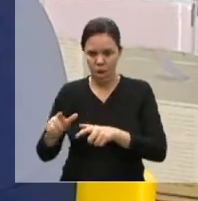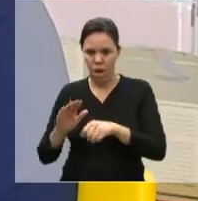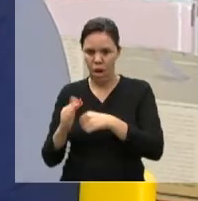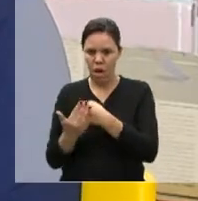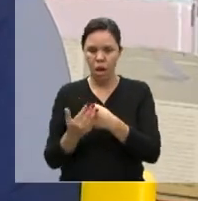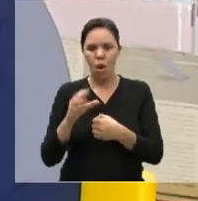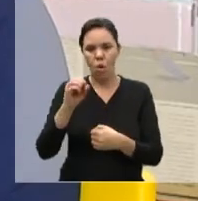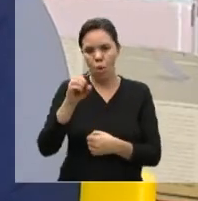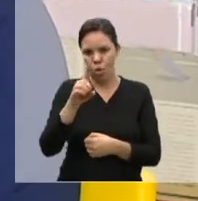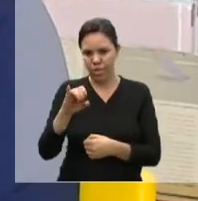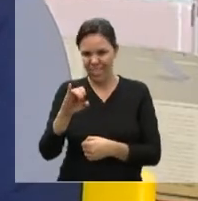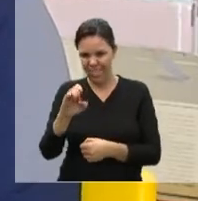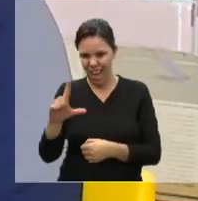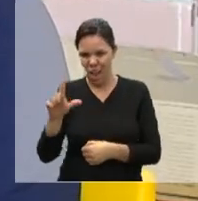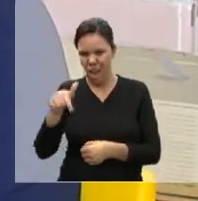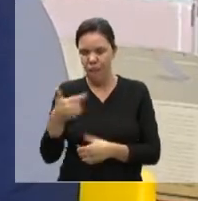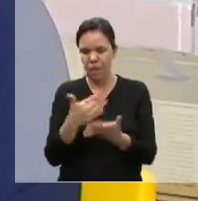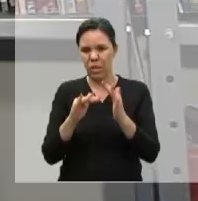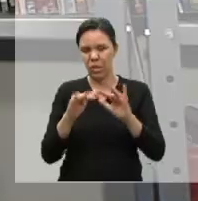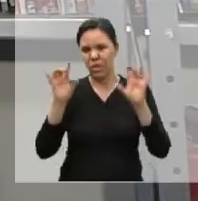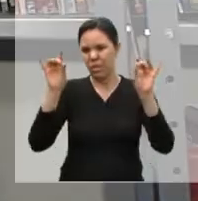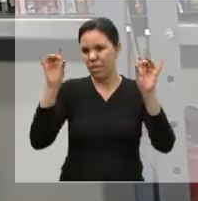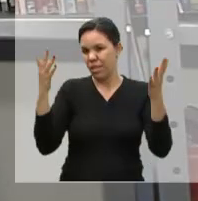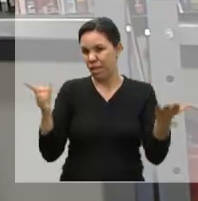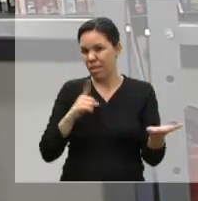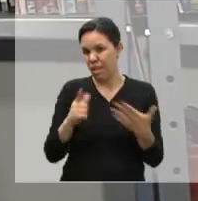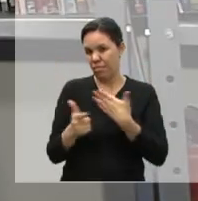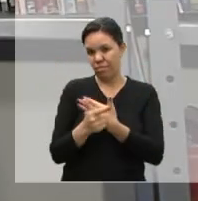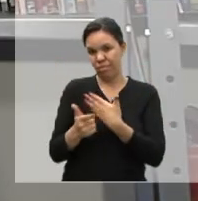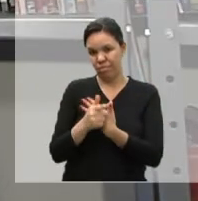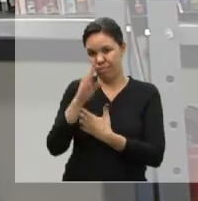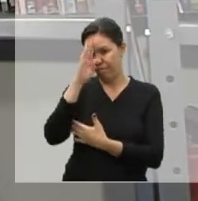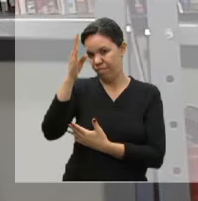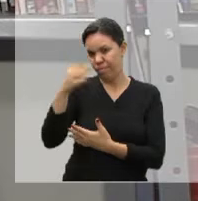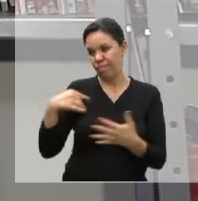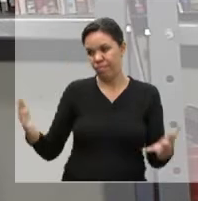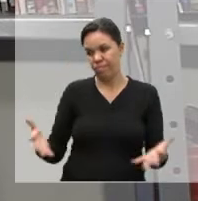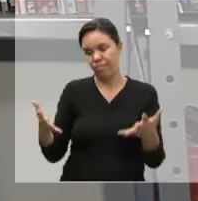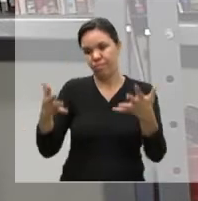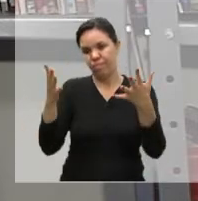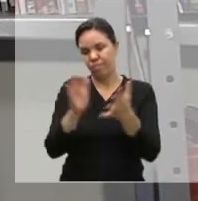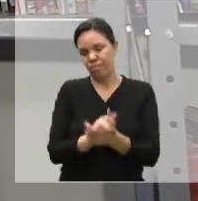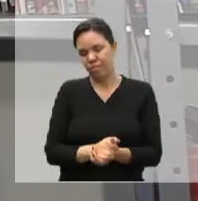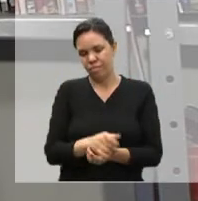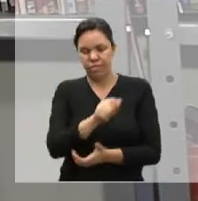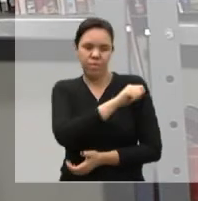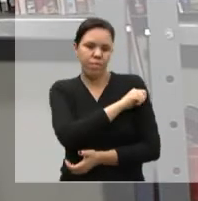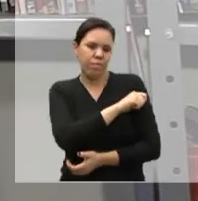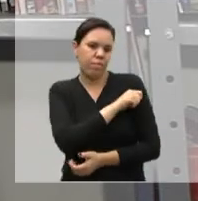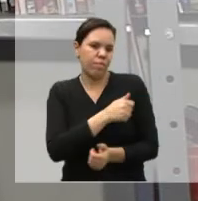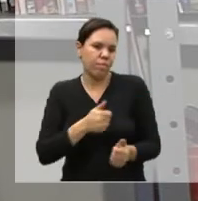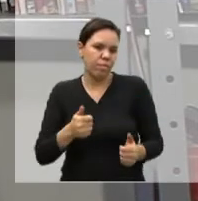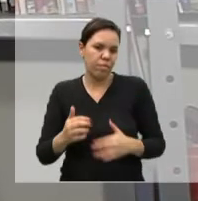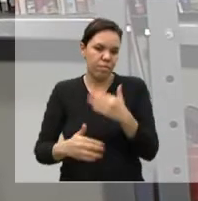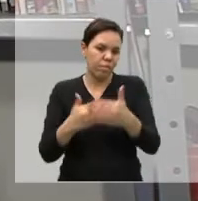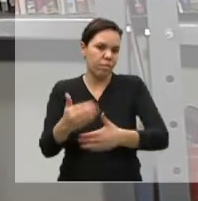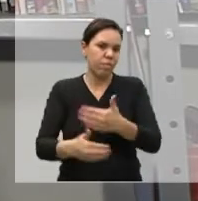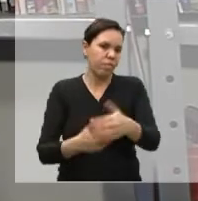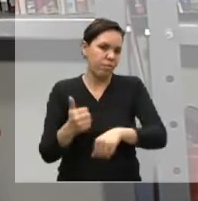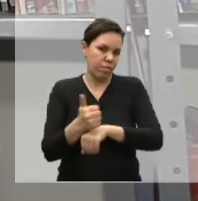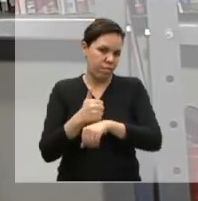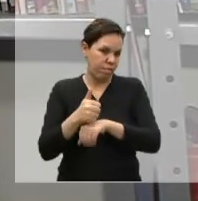muitas vezes eles não vão conhecer se não for através da escola. A gente tem também o CAFIM, que aproximou essas crianças da rede pública